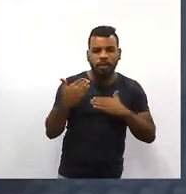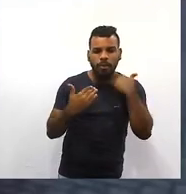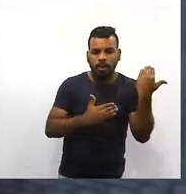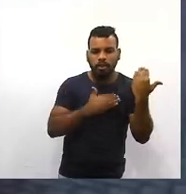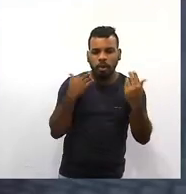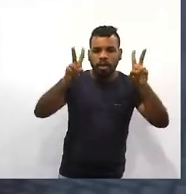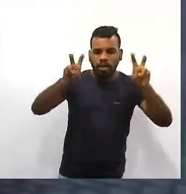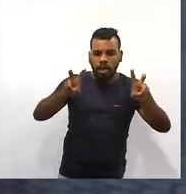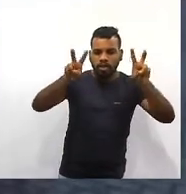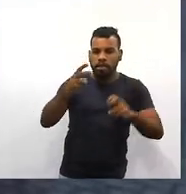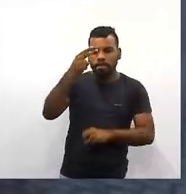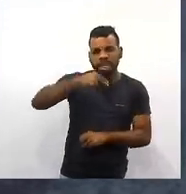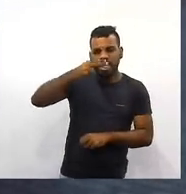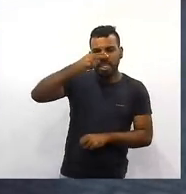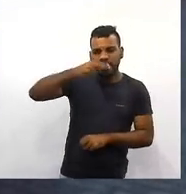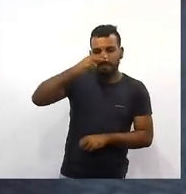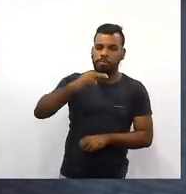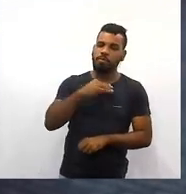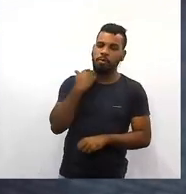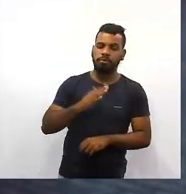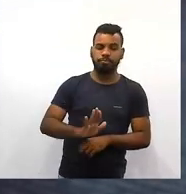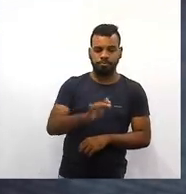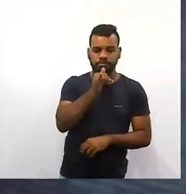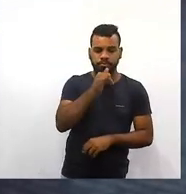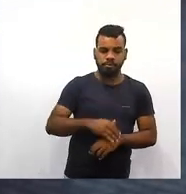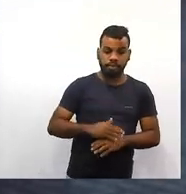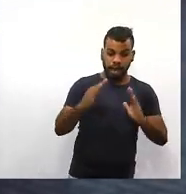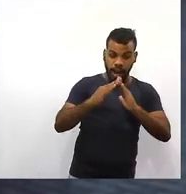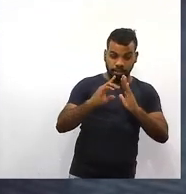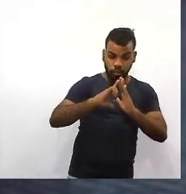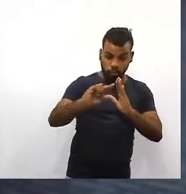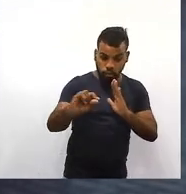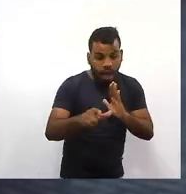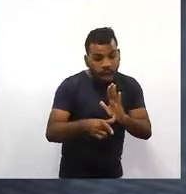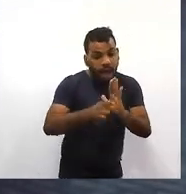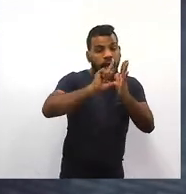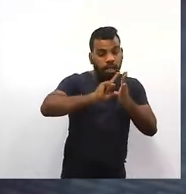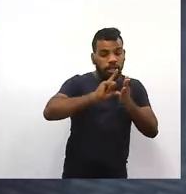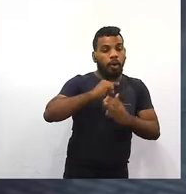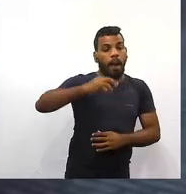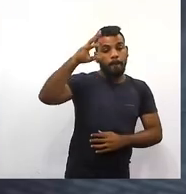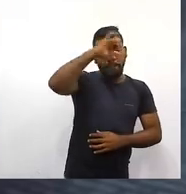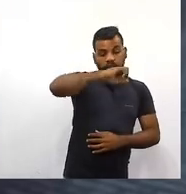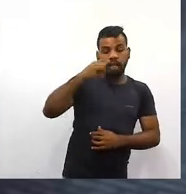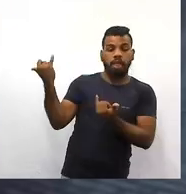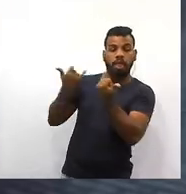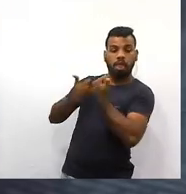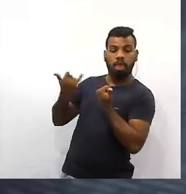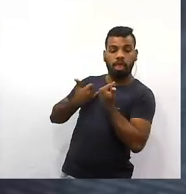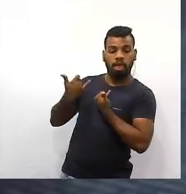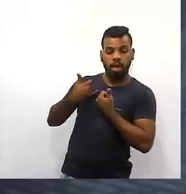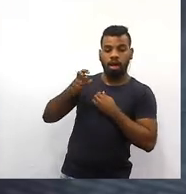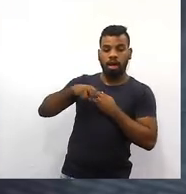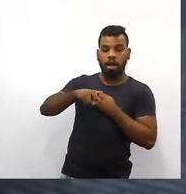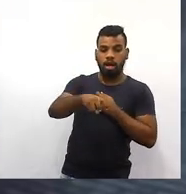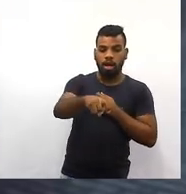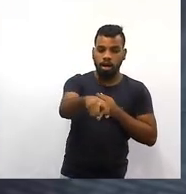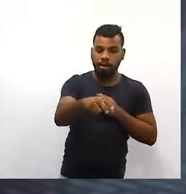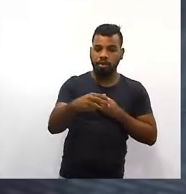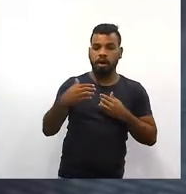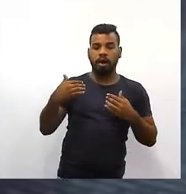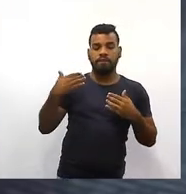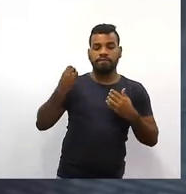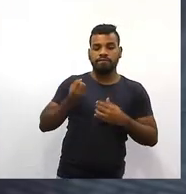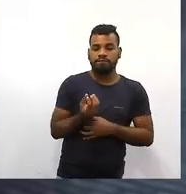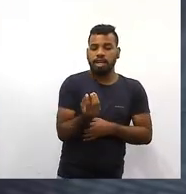seguinte nessa parte: antes de sair de casa, aprendi a ladainha das vilas que vou passar na minha longa descida. Sei